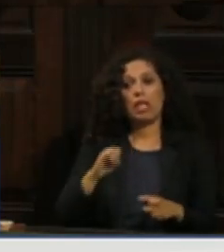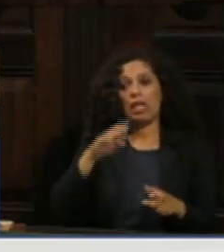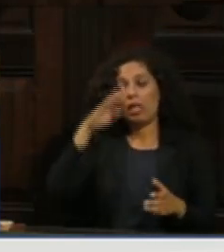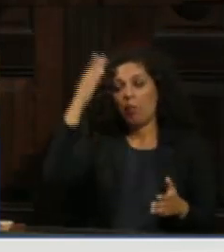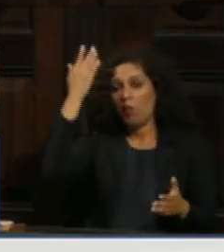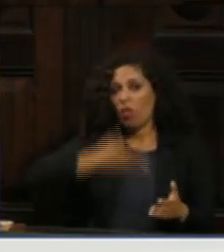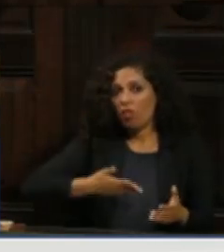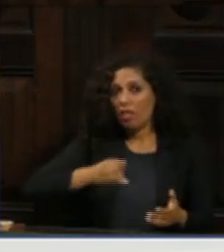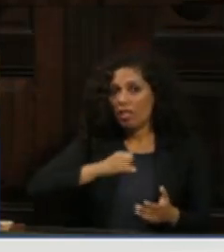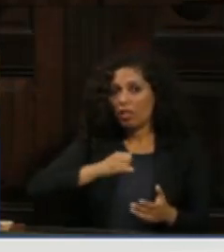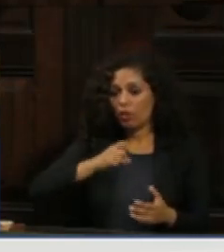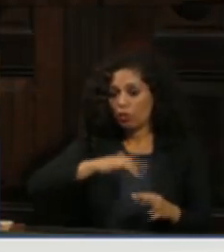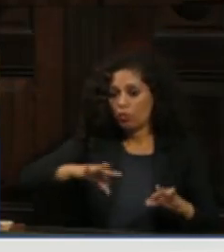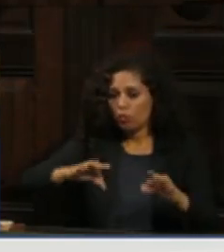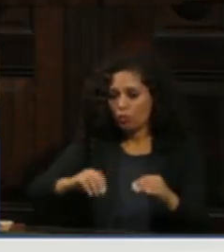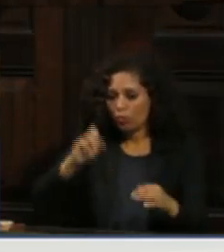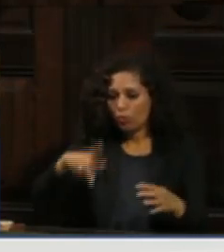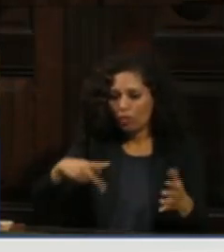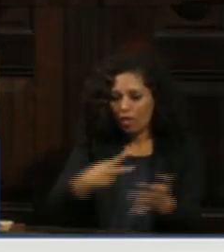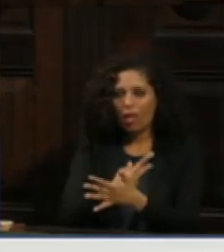qualidade,